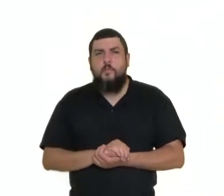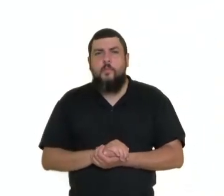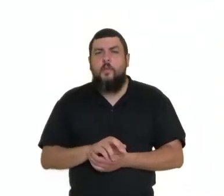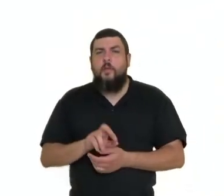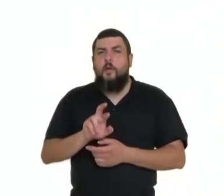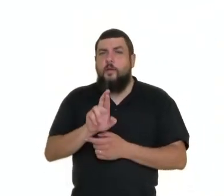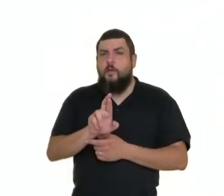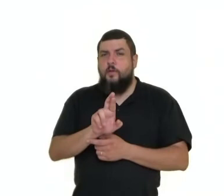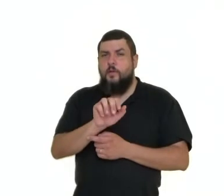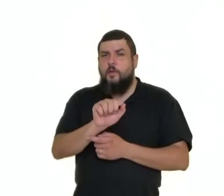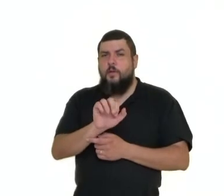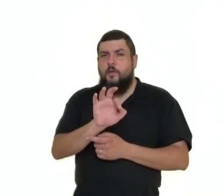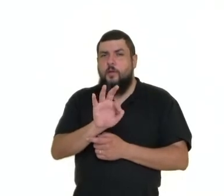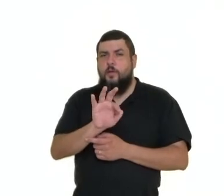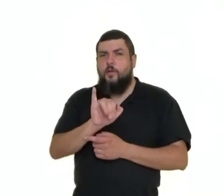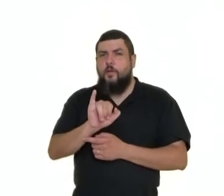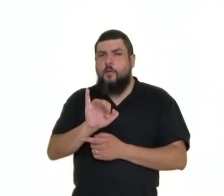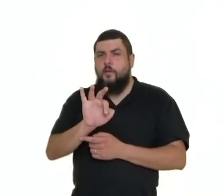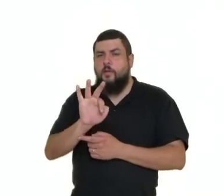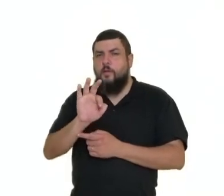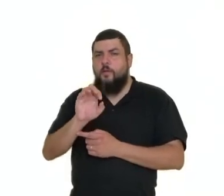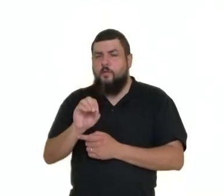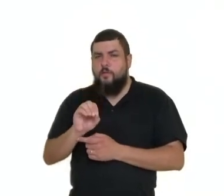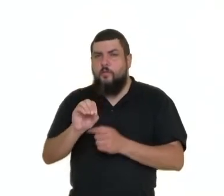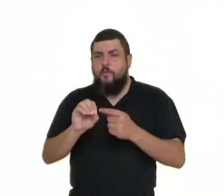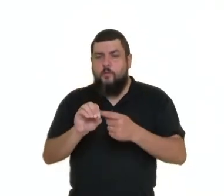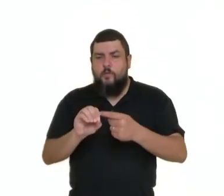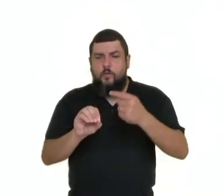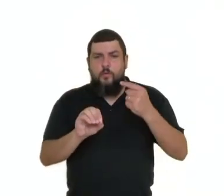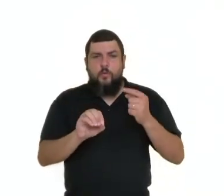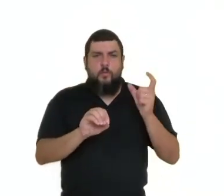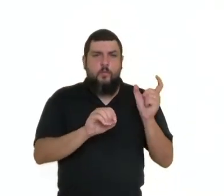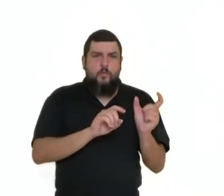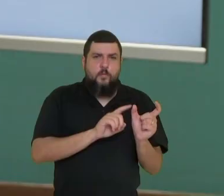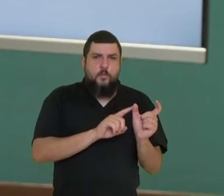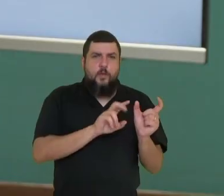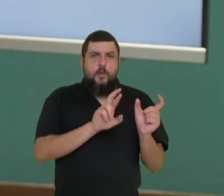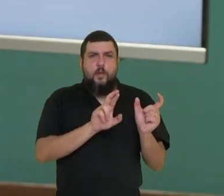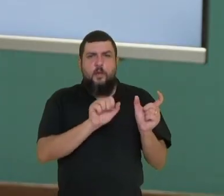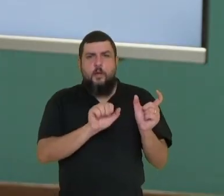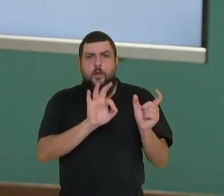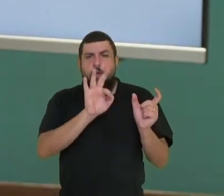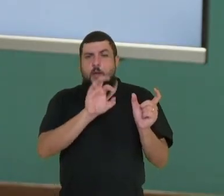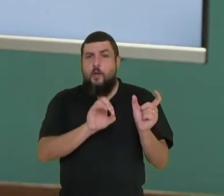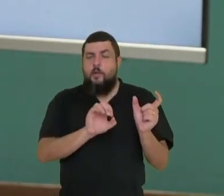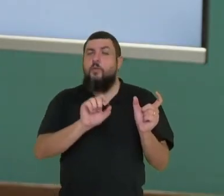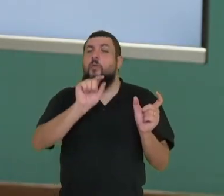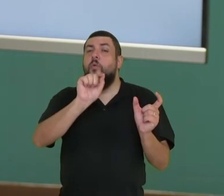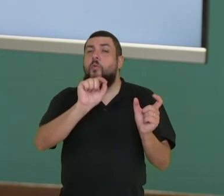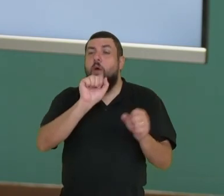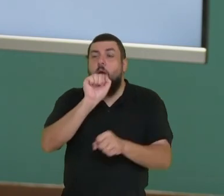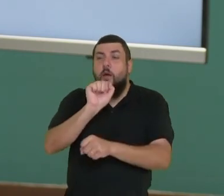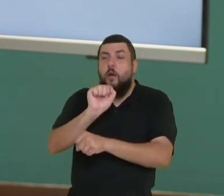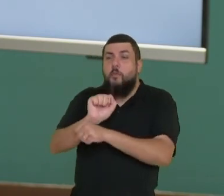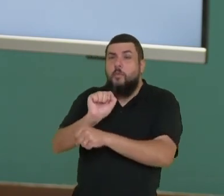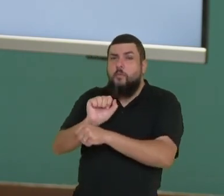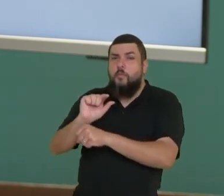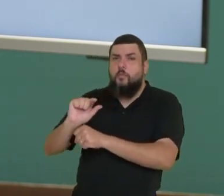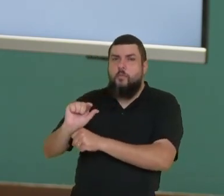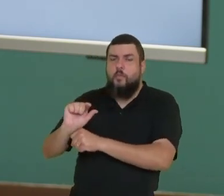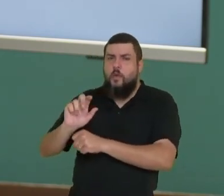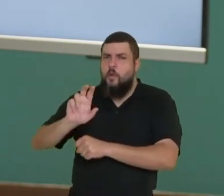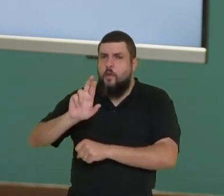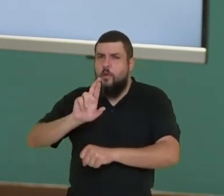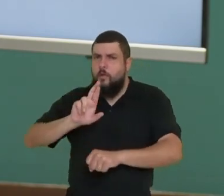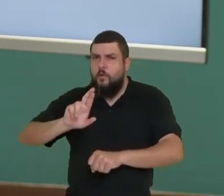Ratito, ó, provém de rato. Tomem cuidado aí, tá? Rato é momento, não é